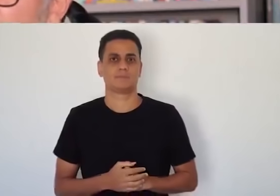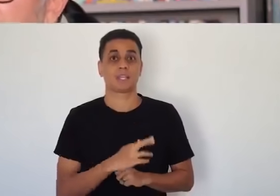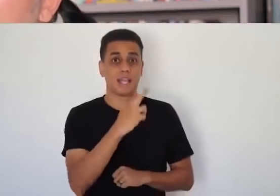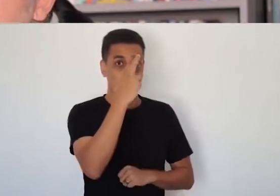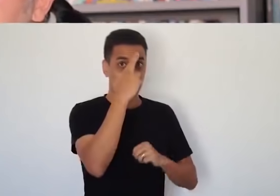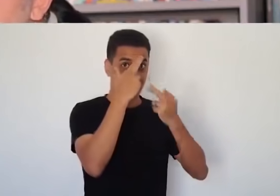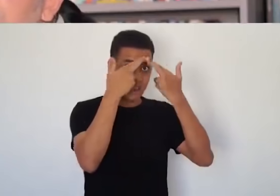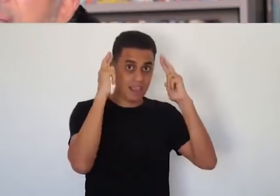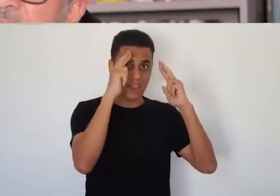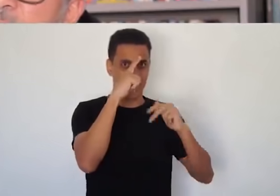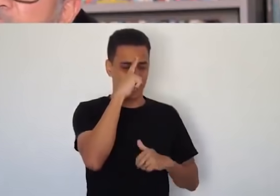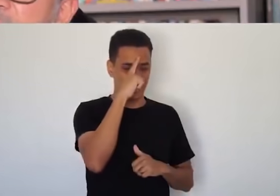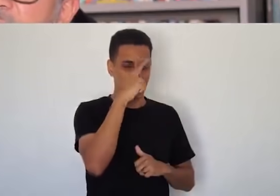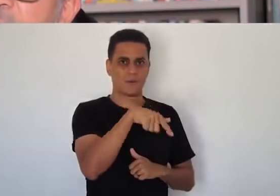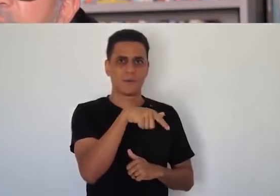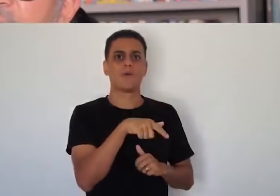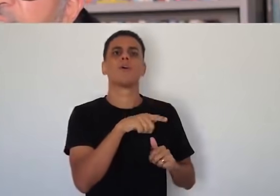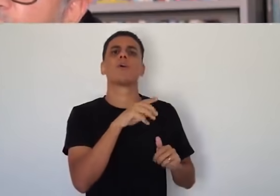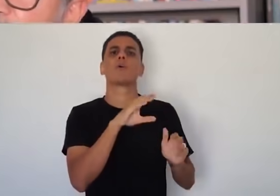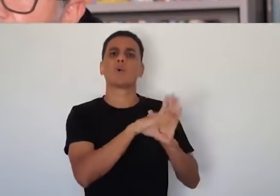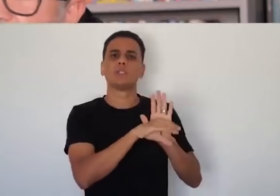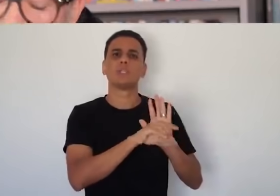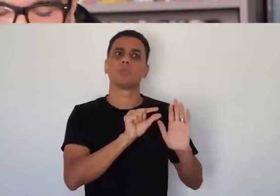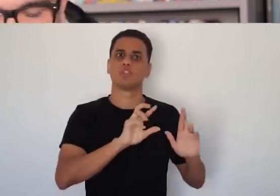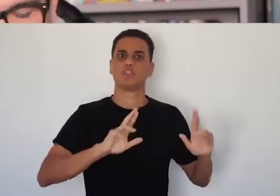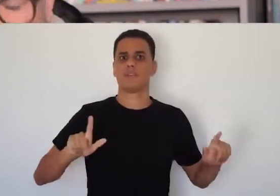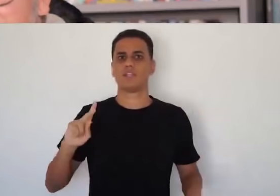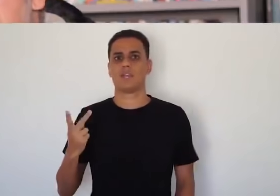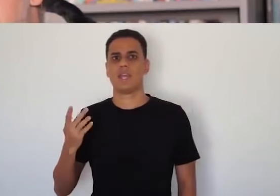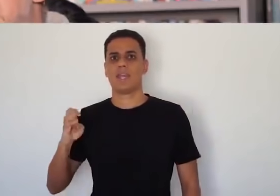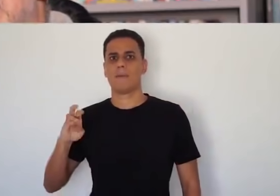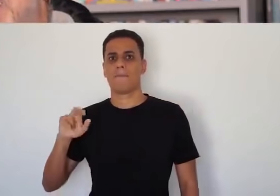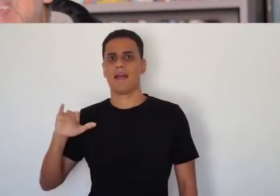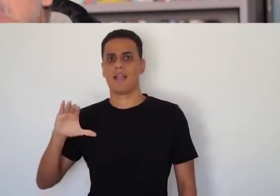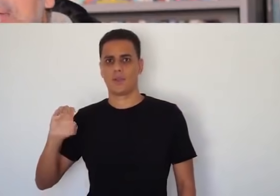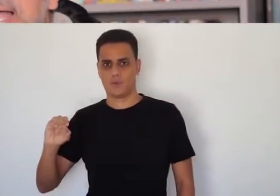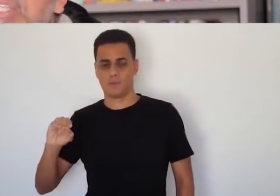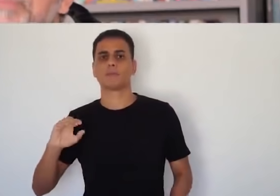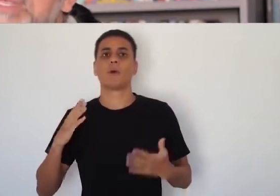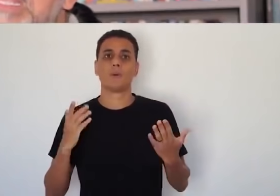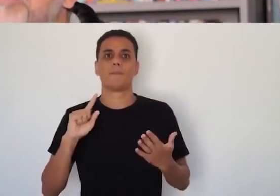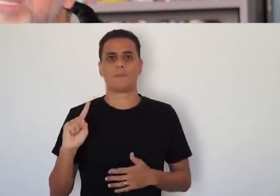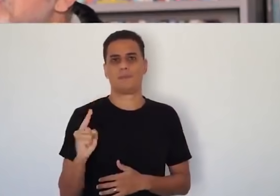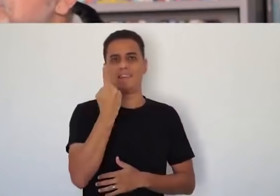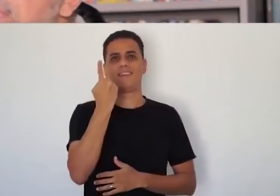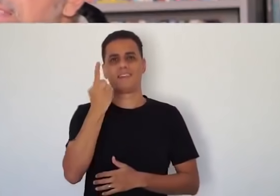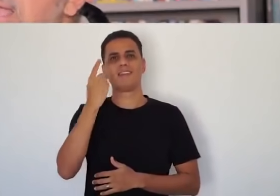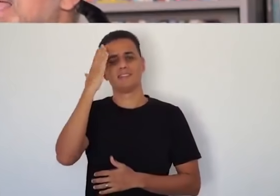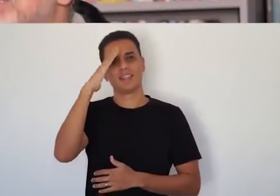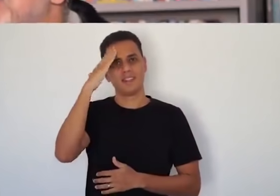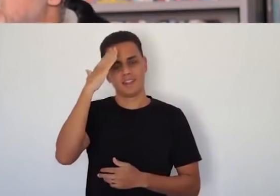Nós vamos traduzir ao pé da letra emuná, nós temos que falar de fidelidade, de lealdade. Falando